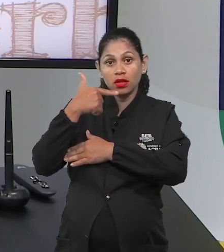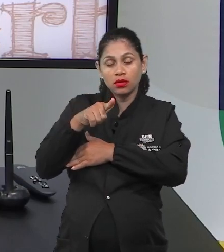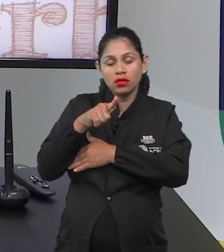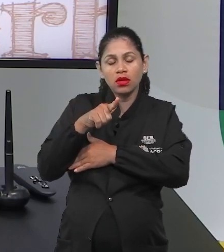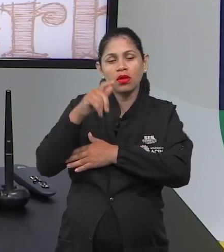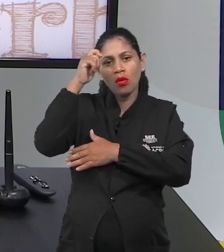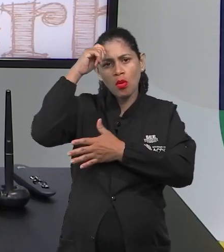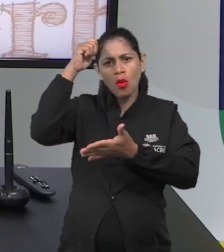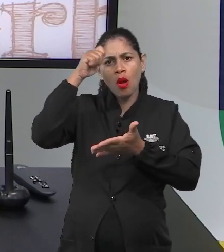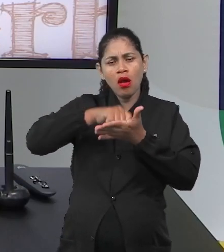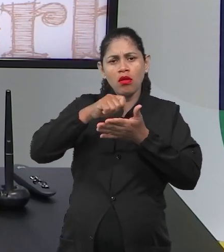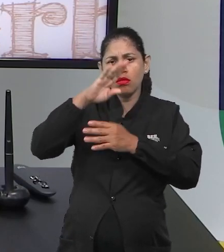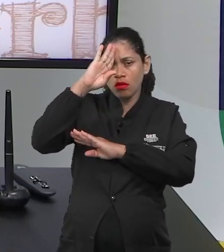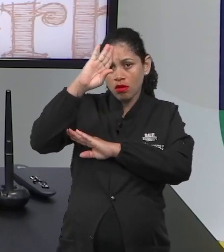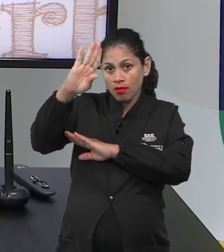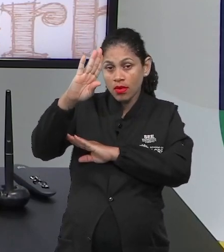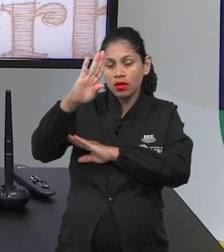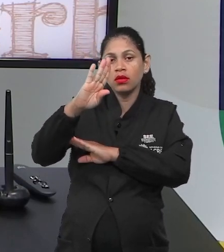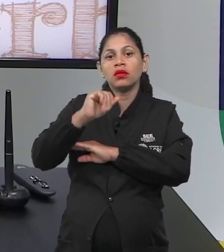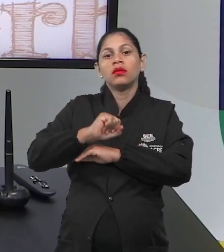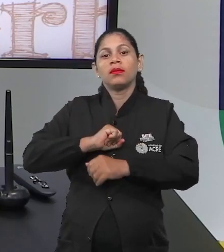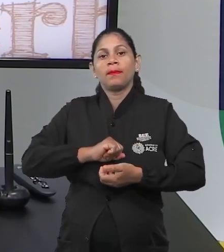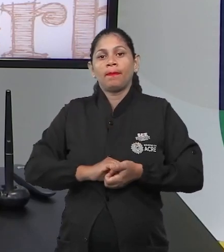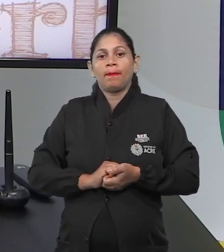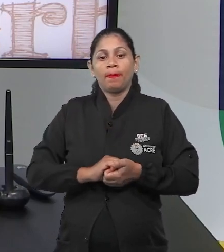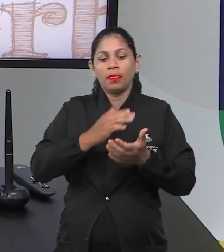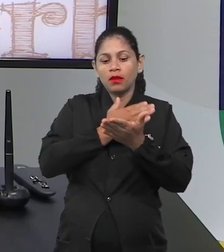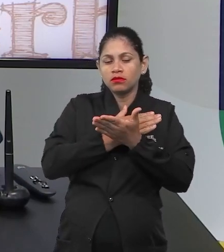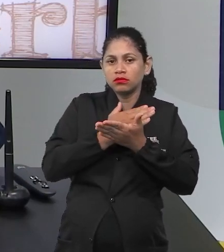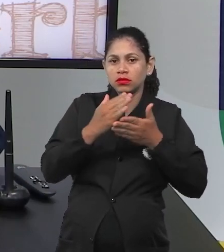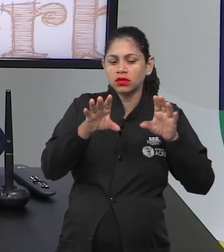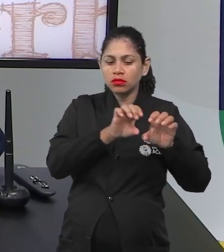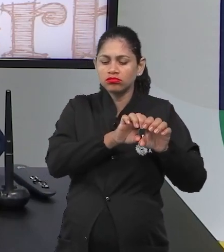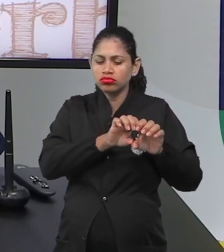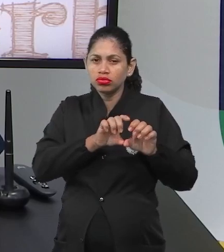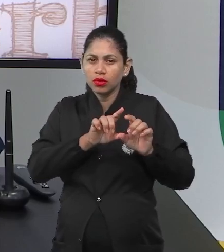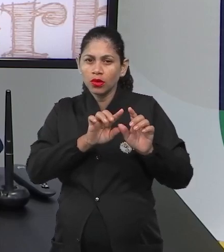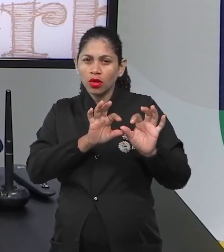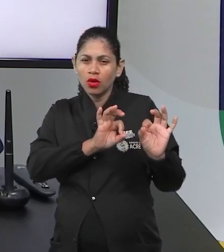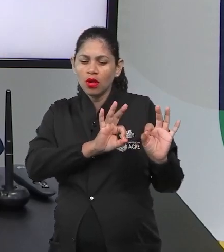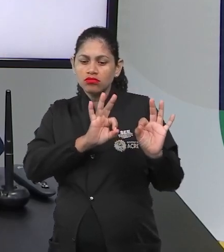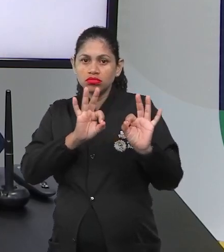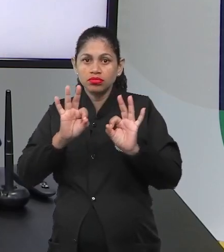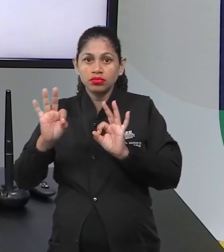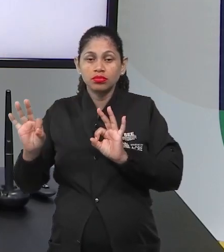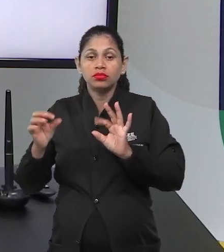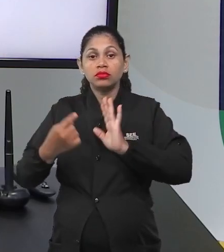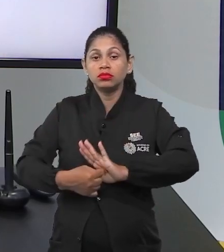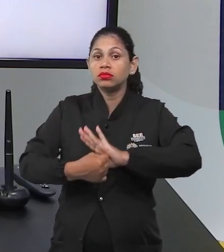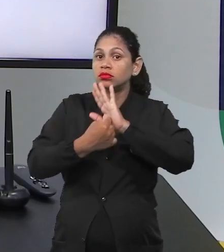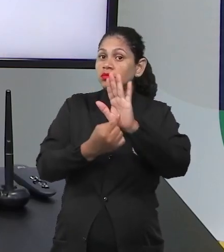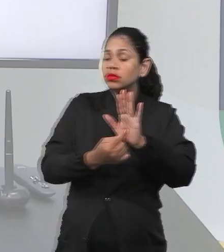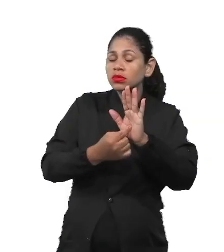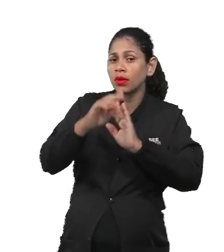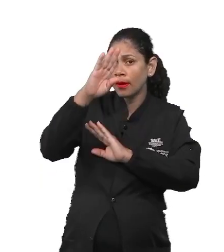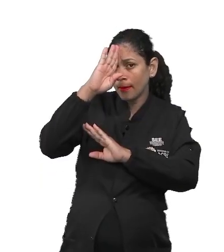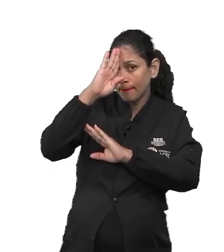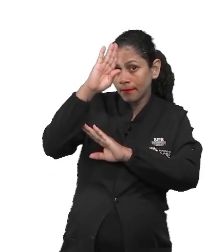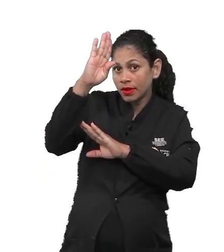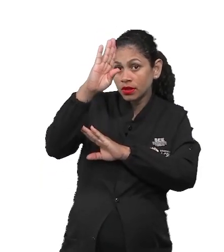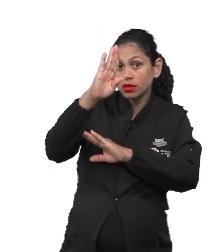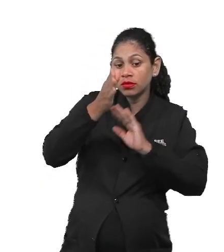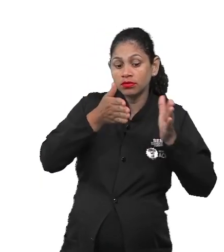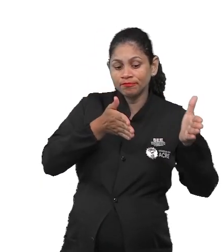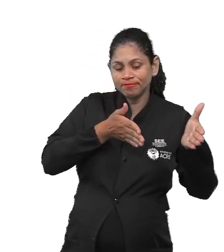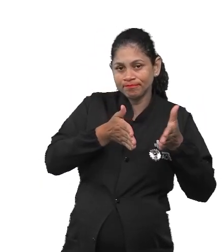períodos. Primeiro, nós vamos começar com uma linha do tempo que fala em relação a esses principais períodos.